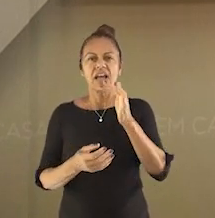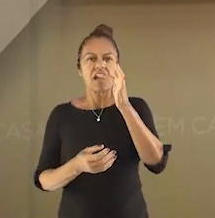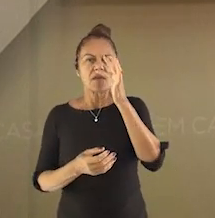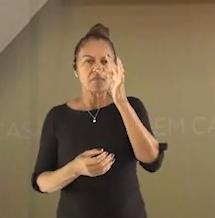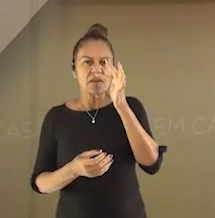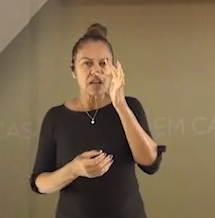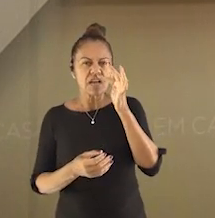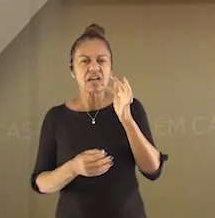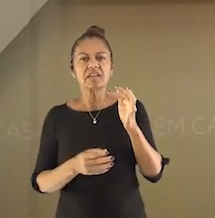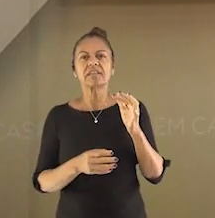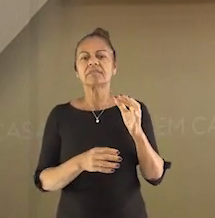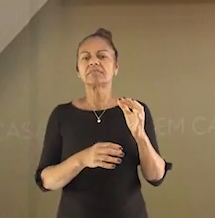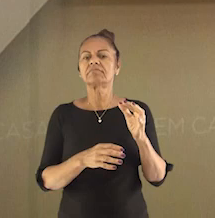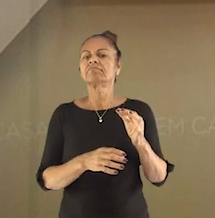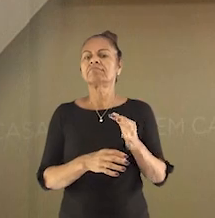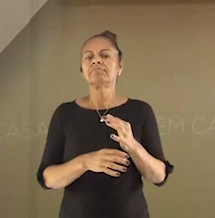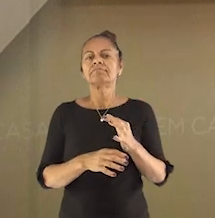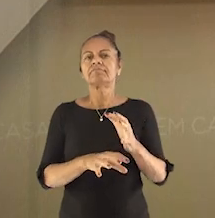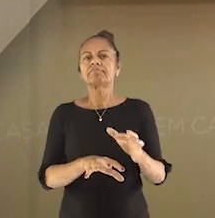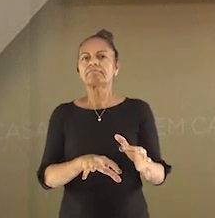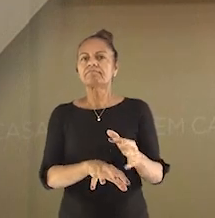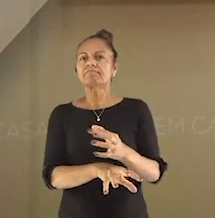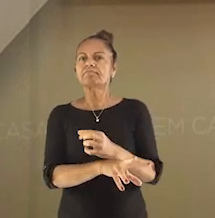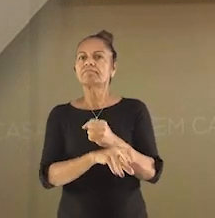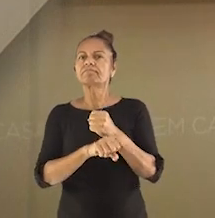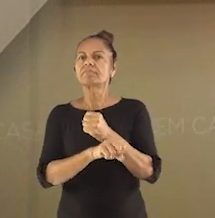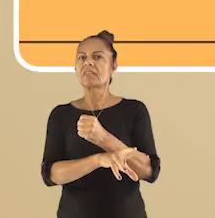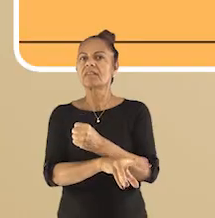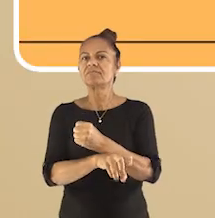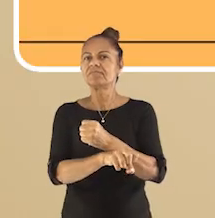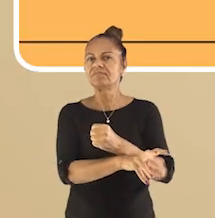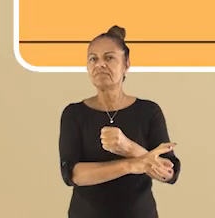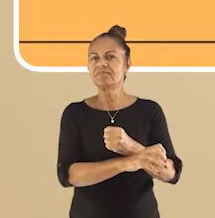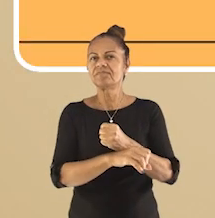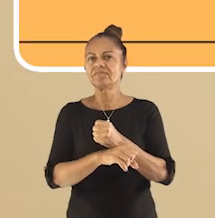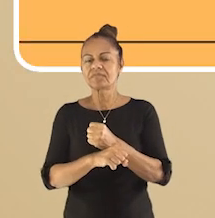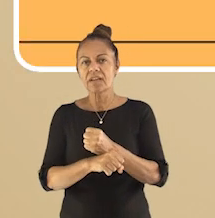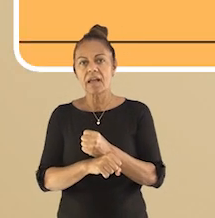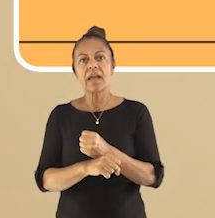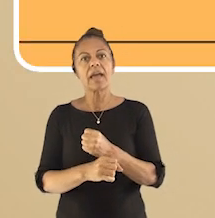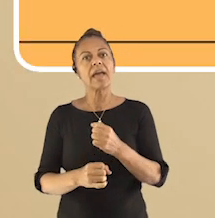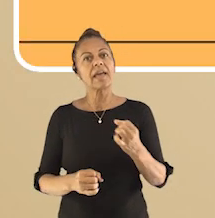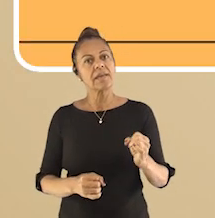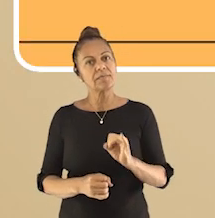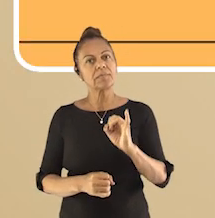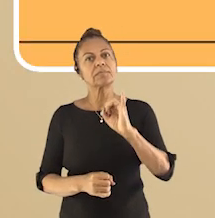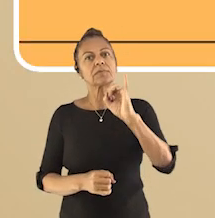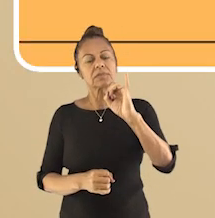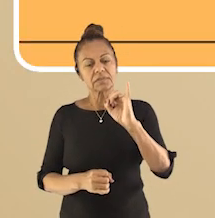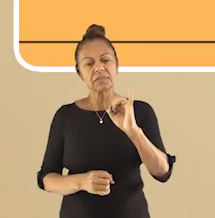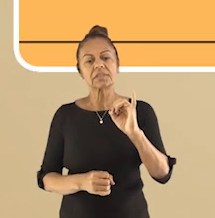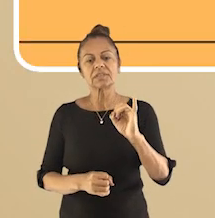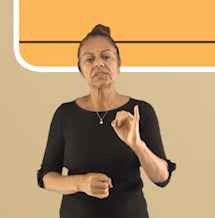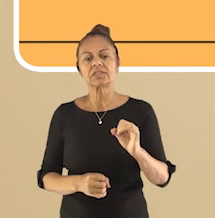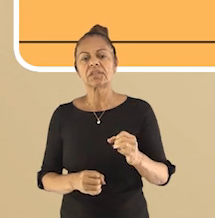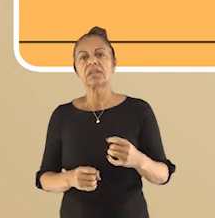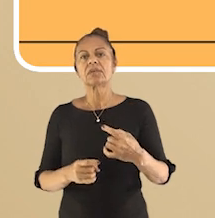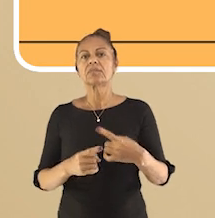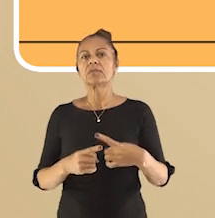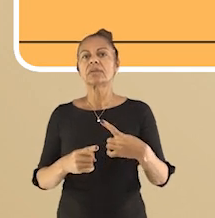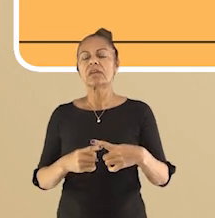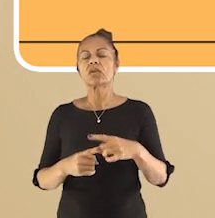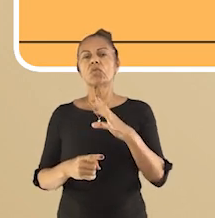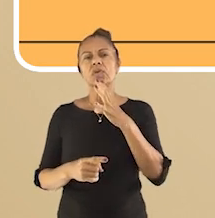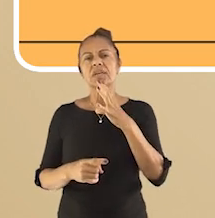plantas, os nutrientes se transferem ao seu organismo. Por ser tão importante no ciclo da vida, é importante